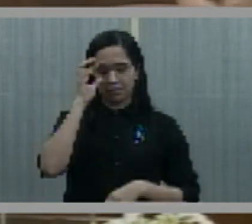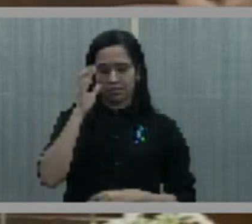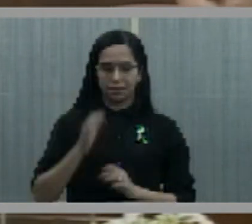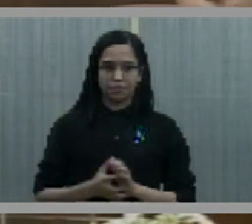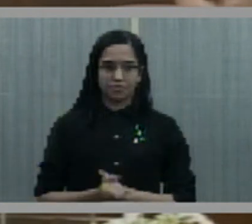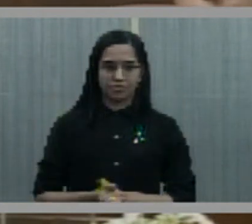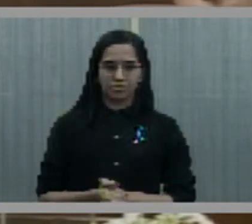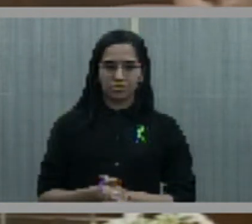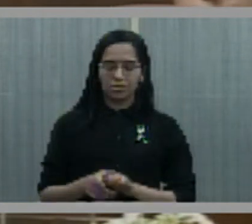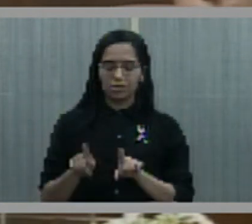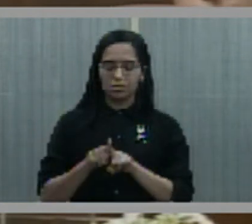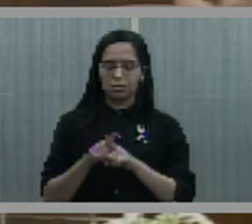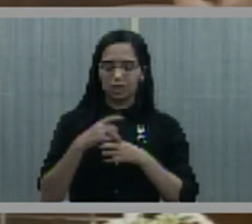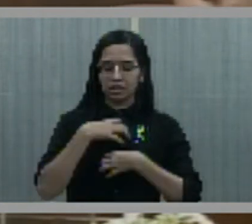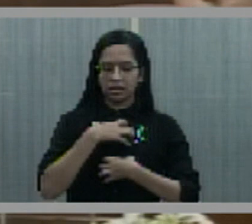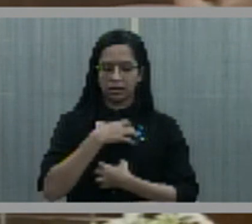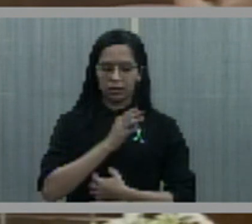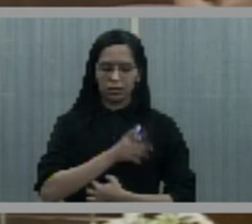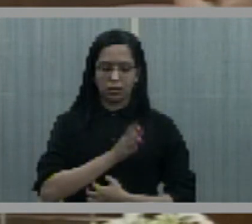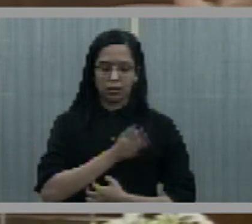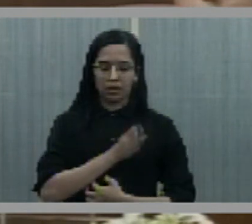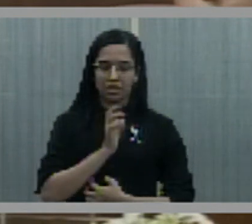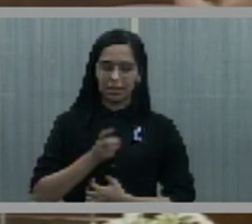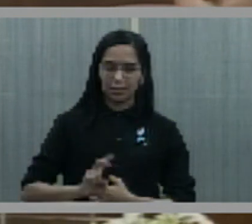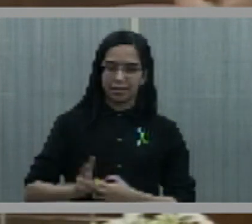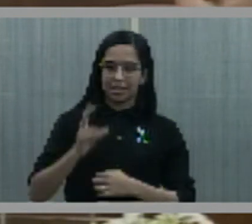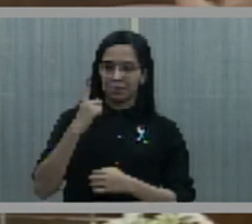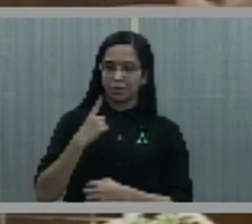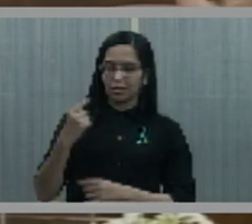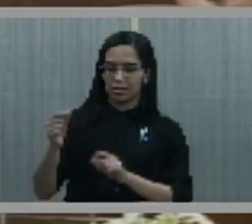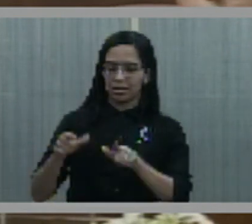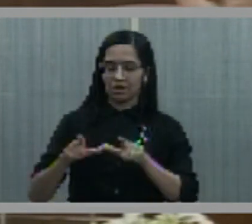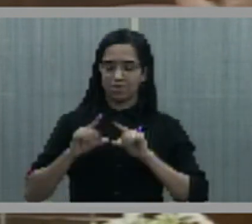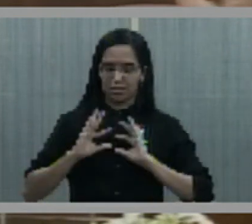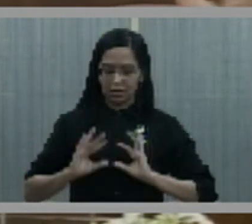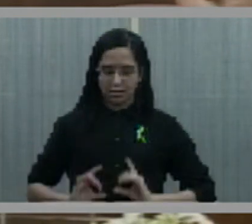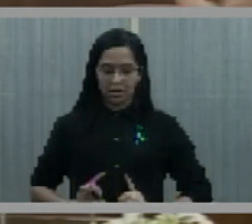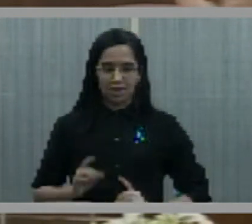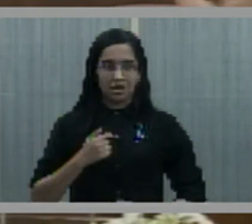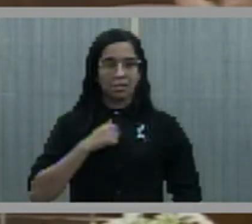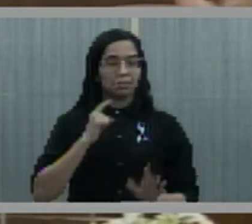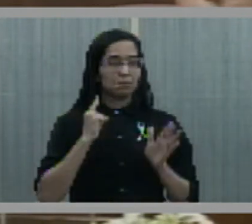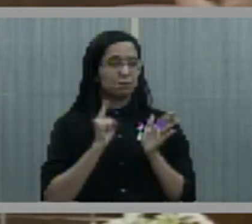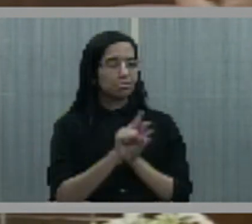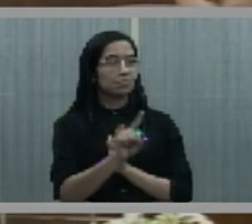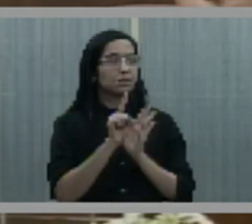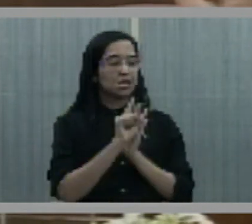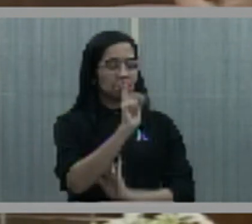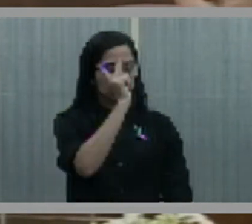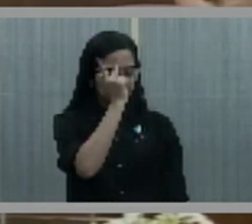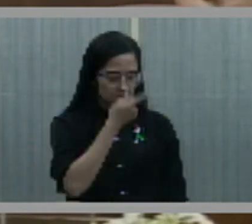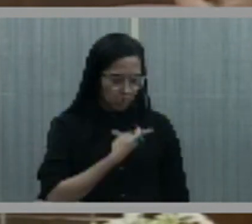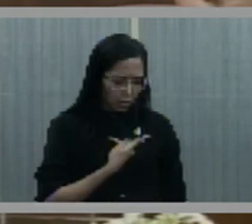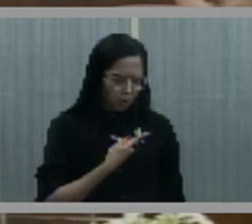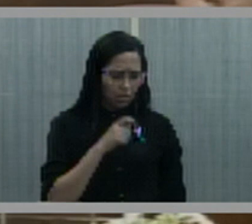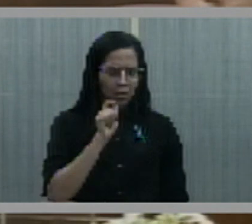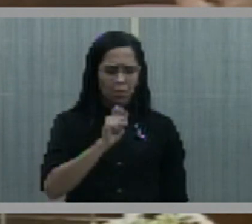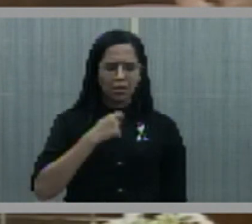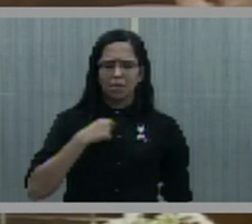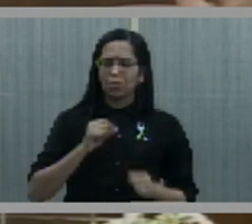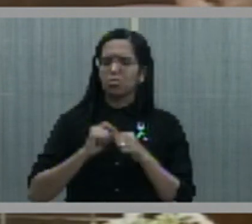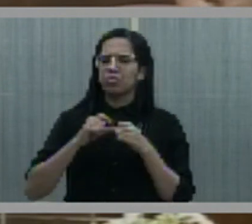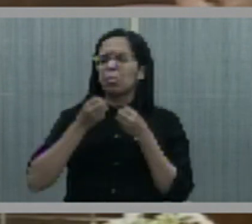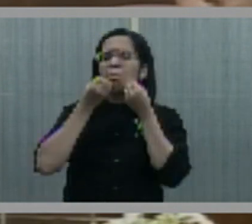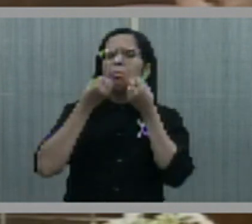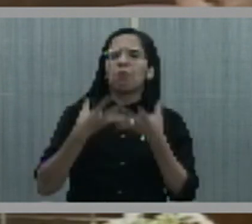vem ao coração todas as vezes que recebo uma homenagem como essas. Eu me perguntava e ainda me pergunto, o que fiz de extraordinário